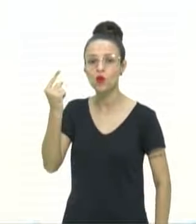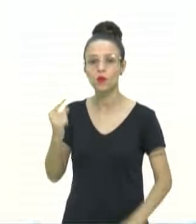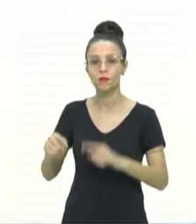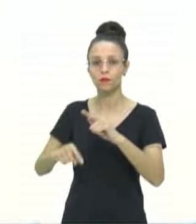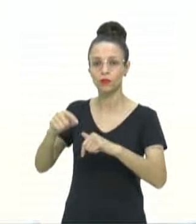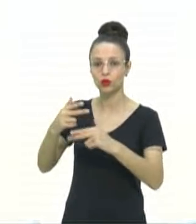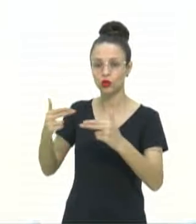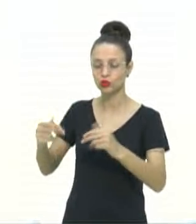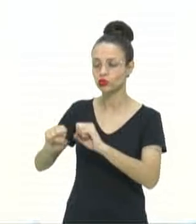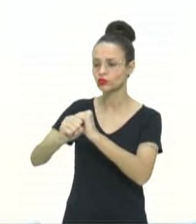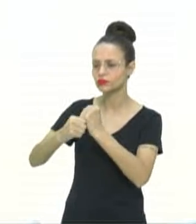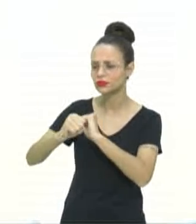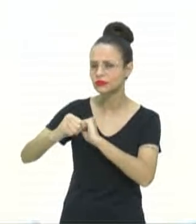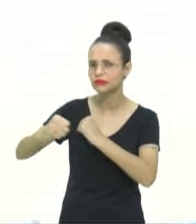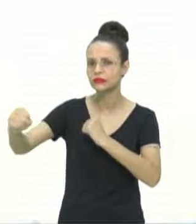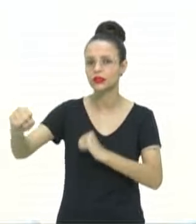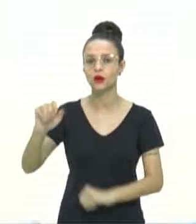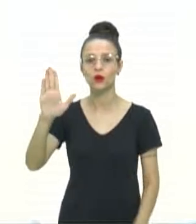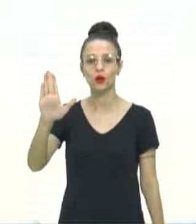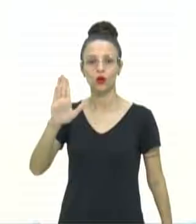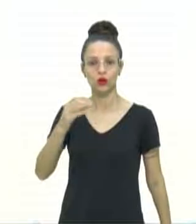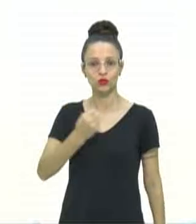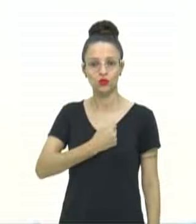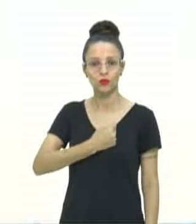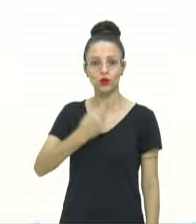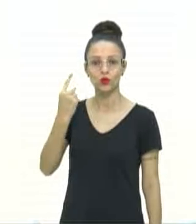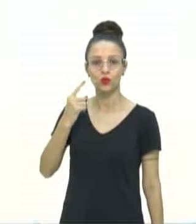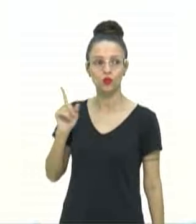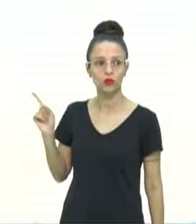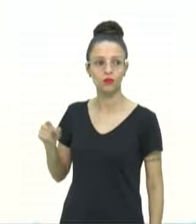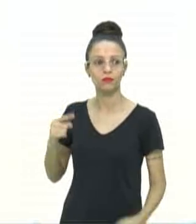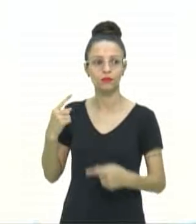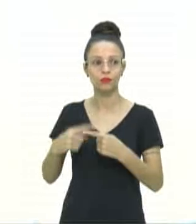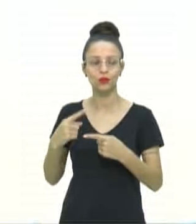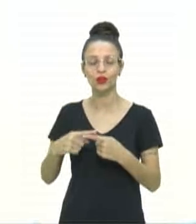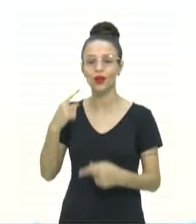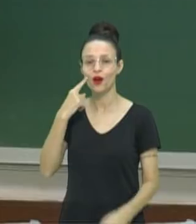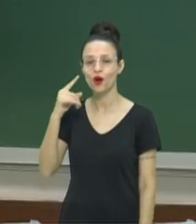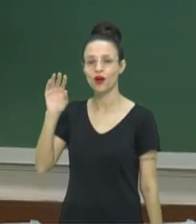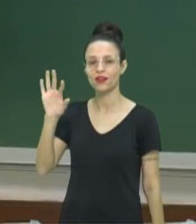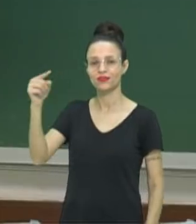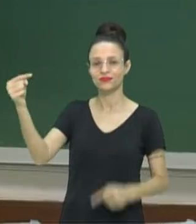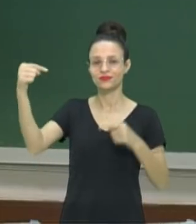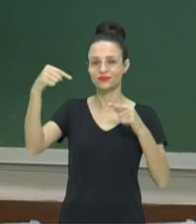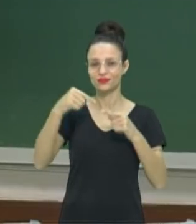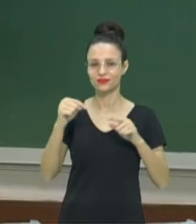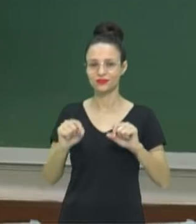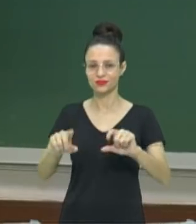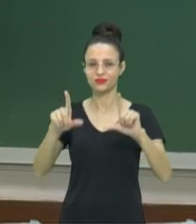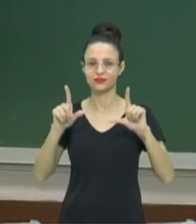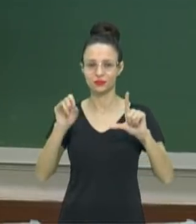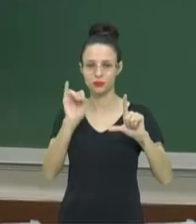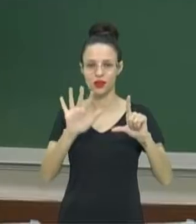propriedades. Eu já coloquei o número aqui na resposta, por quê? Porque aí a gente já vai para a identificação da